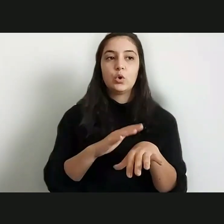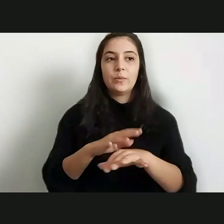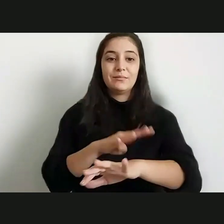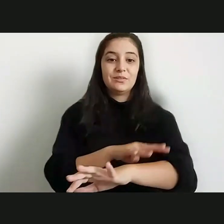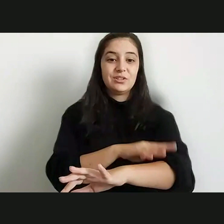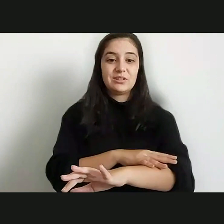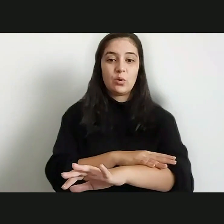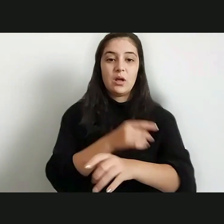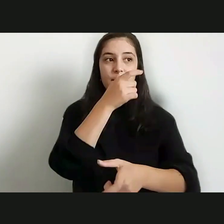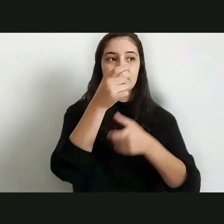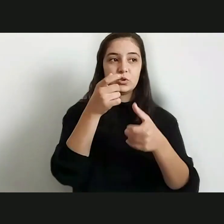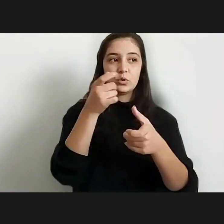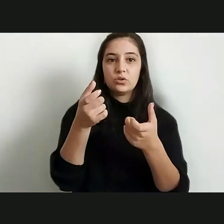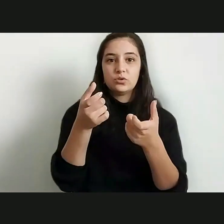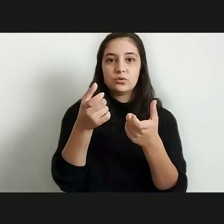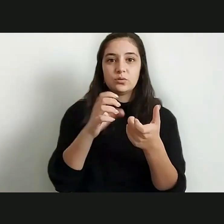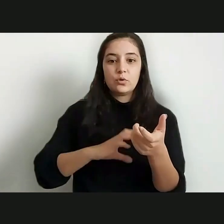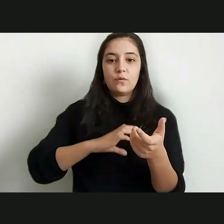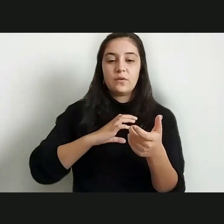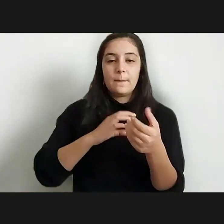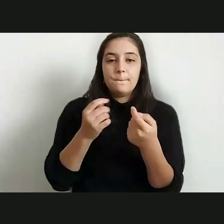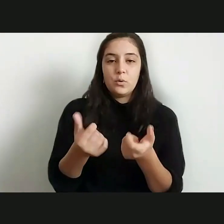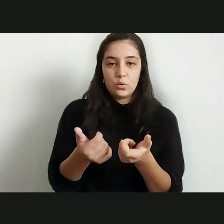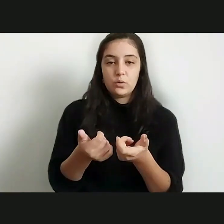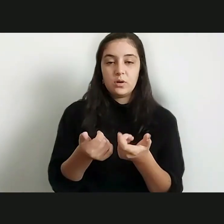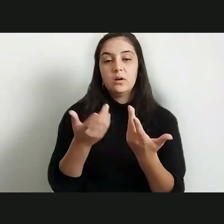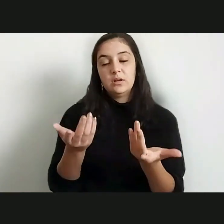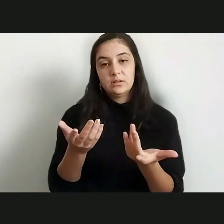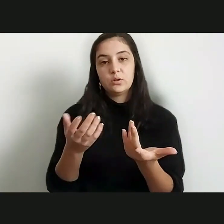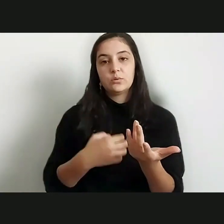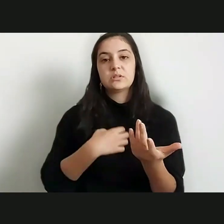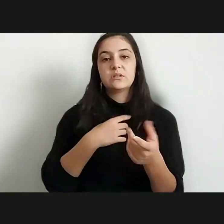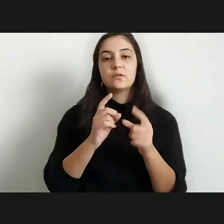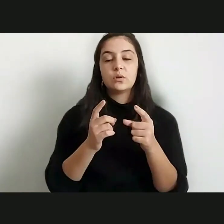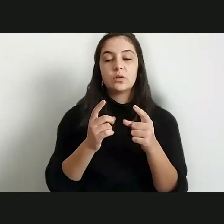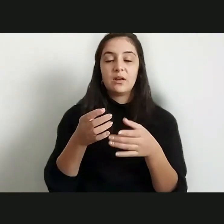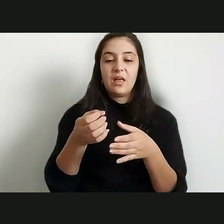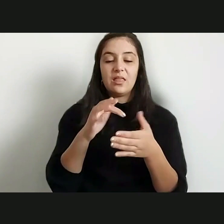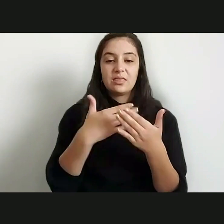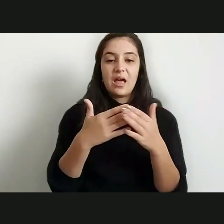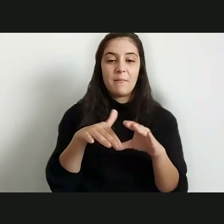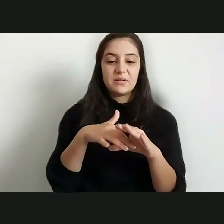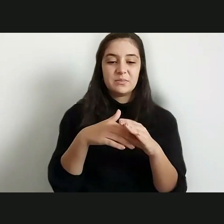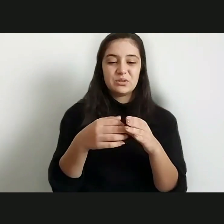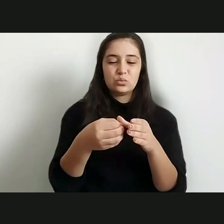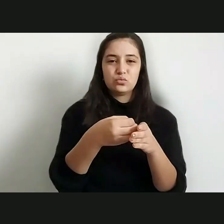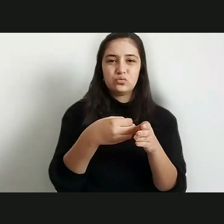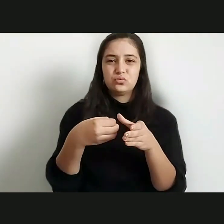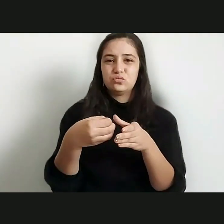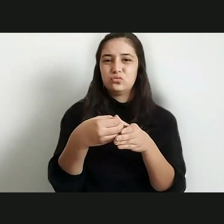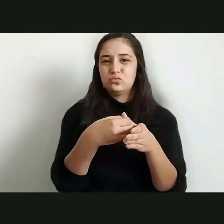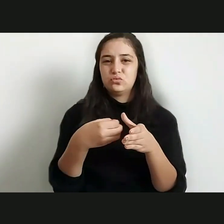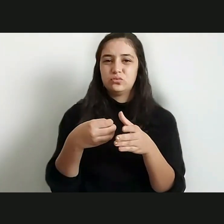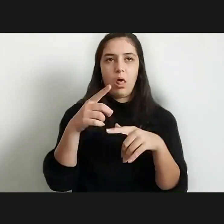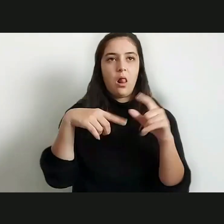nos cidadãos, e isso determina o facto de nós termos um vazio de participação a muitos níveis. Ou seja, não